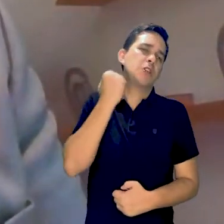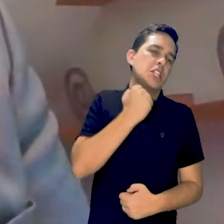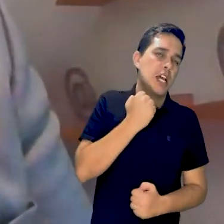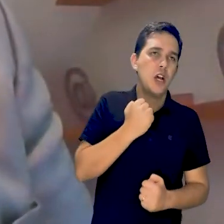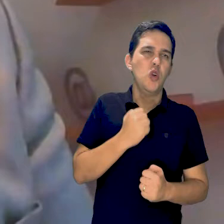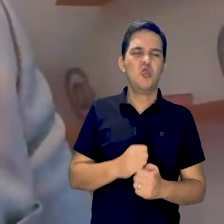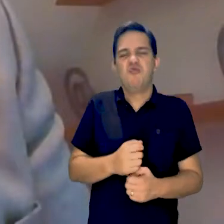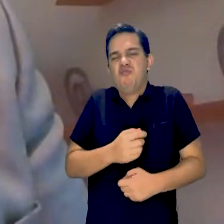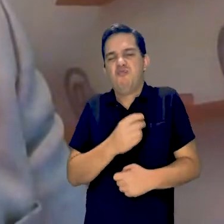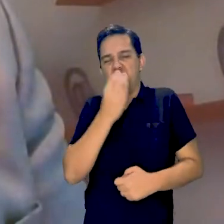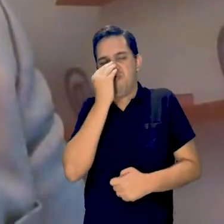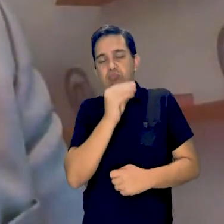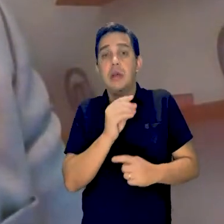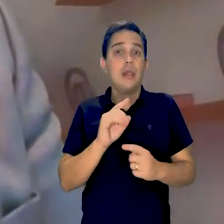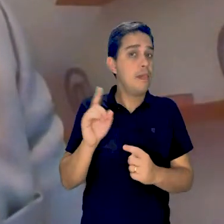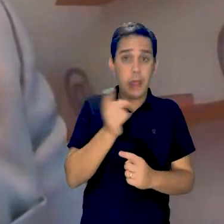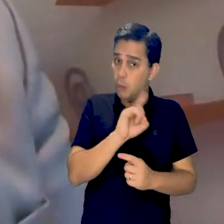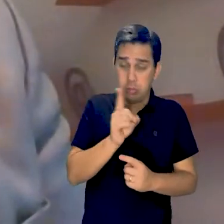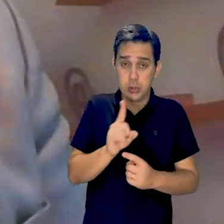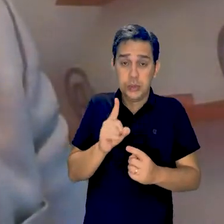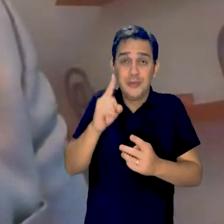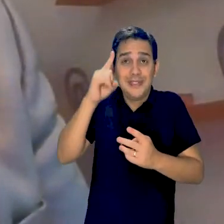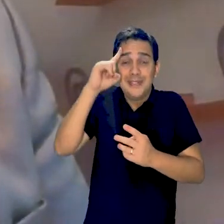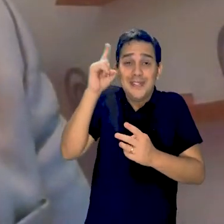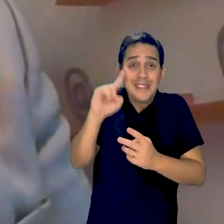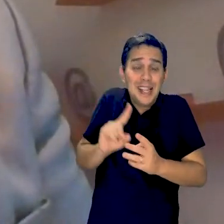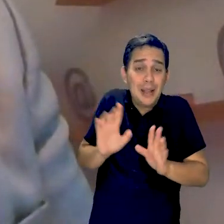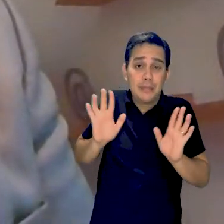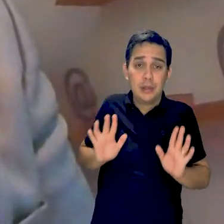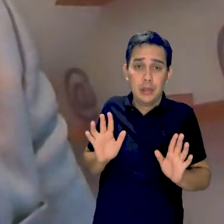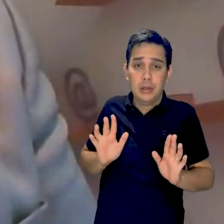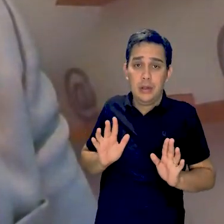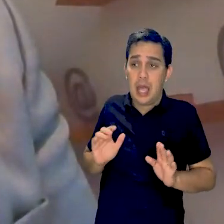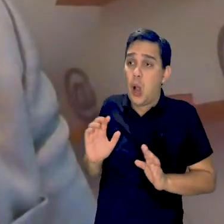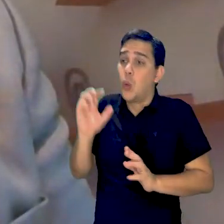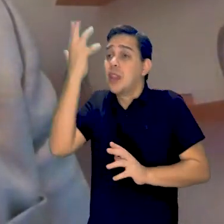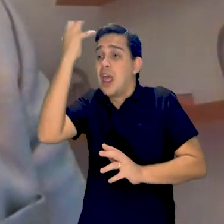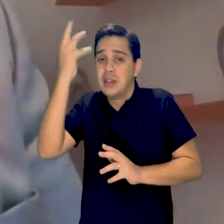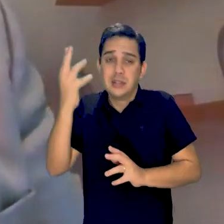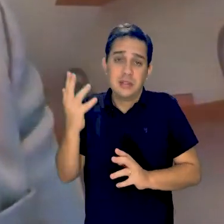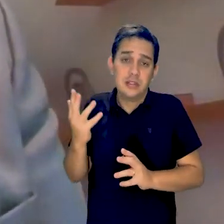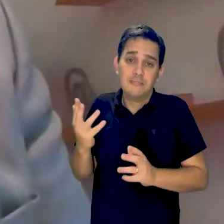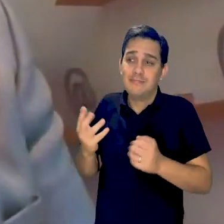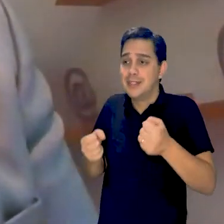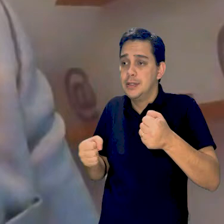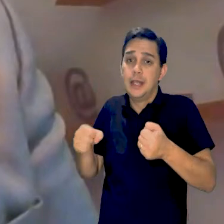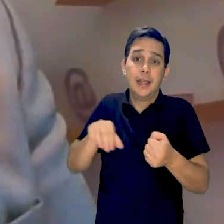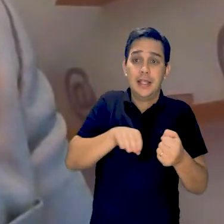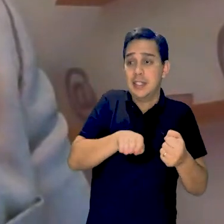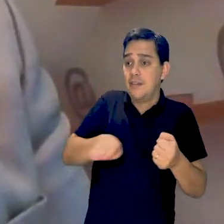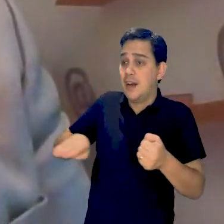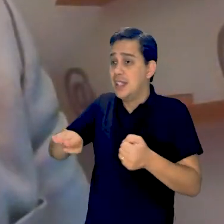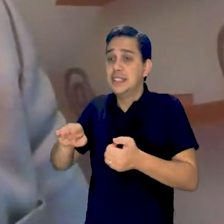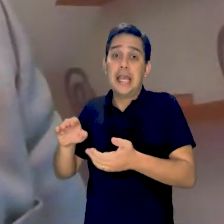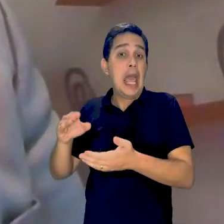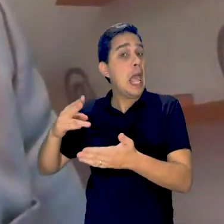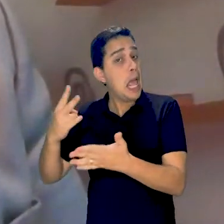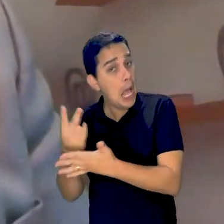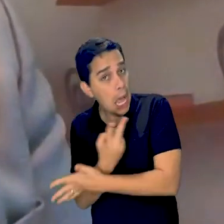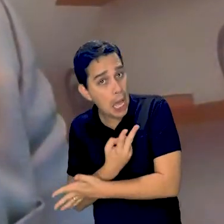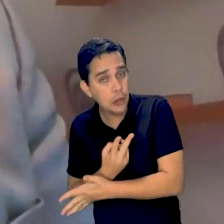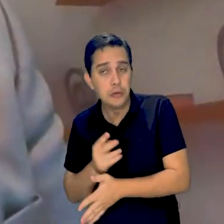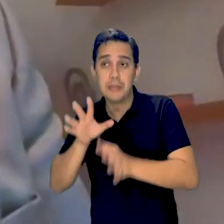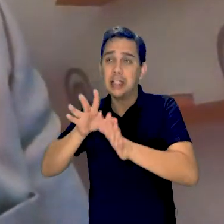homem médio agiria, você age de forma a propiciar, né,